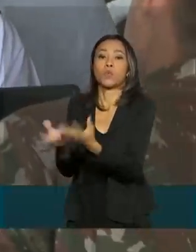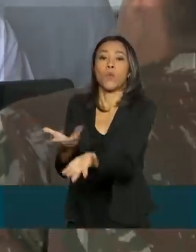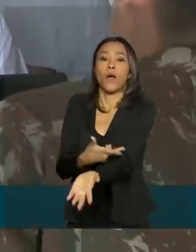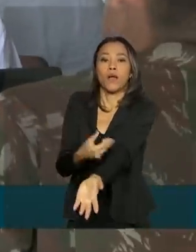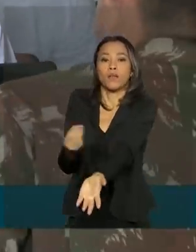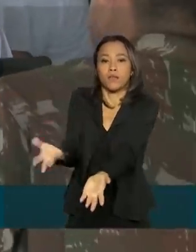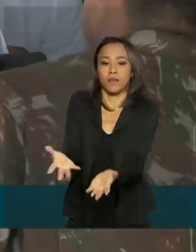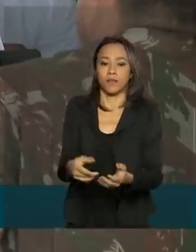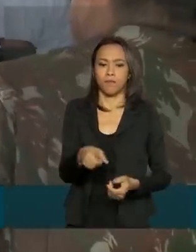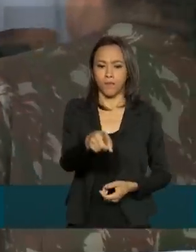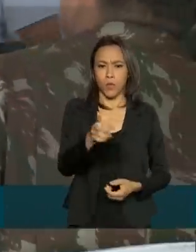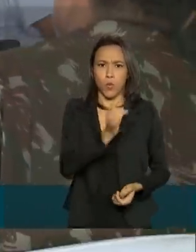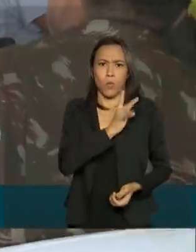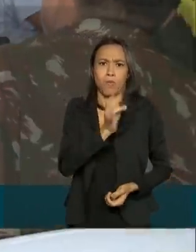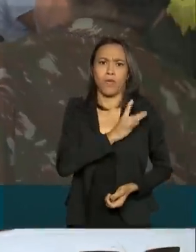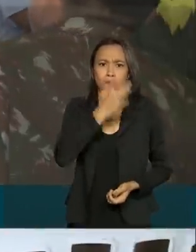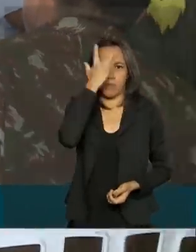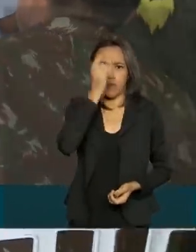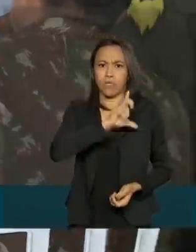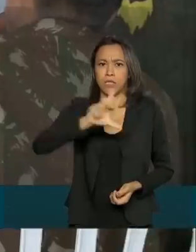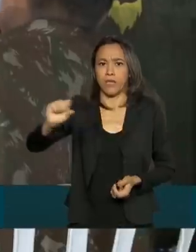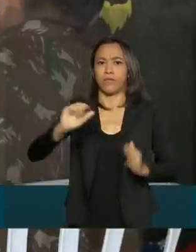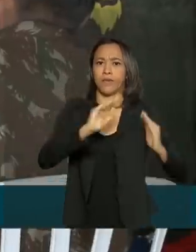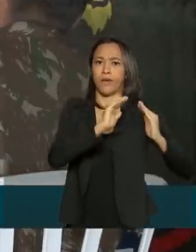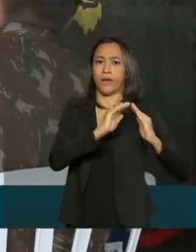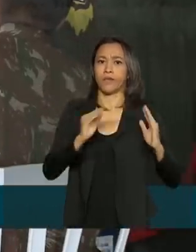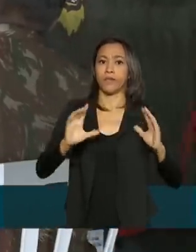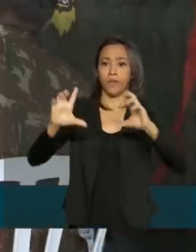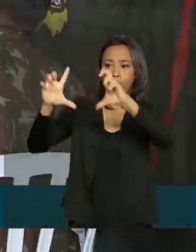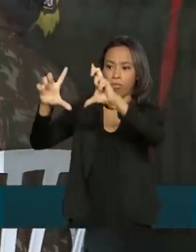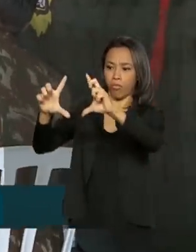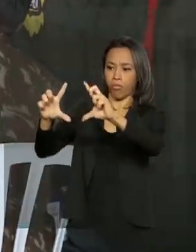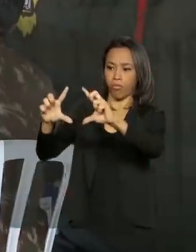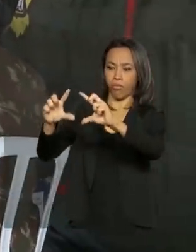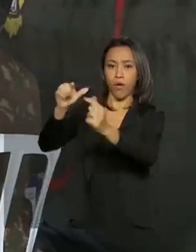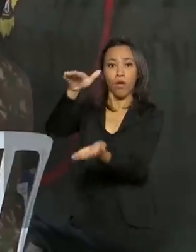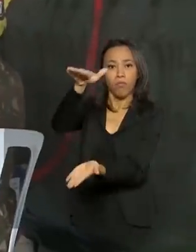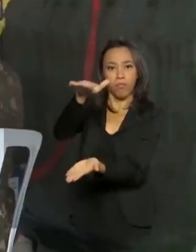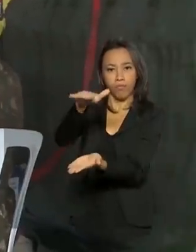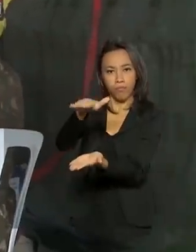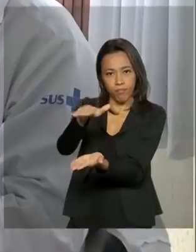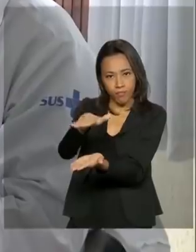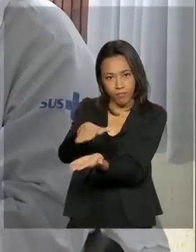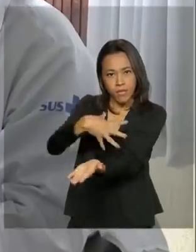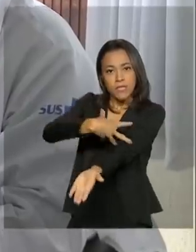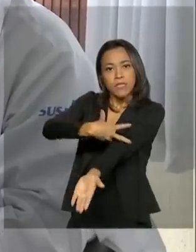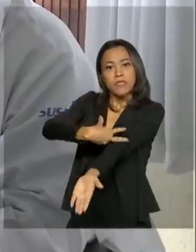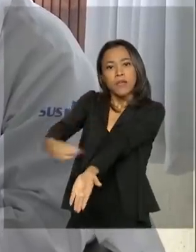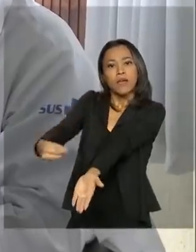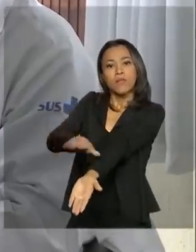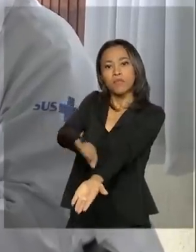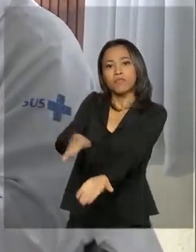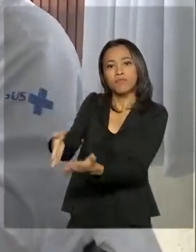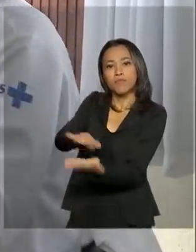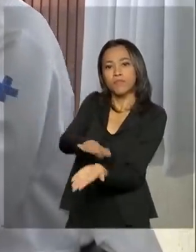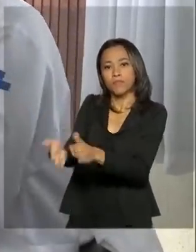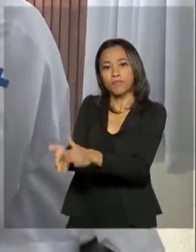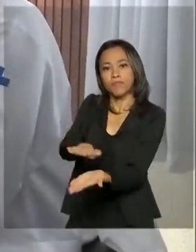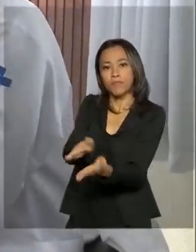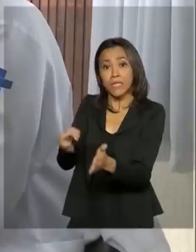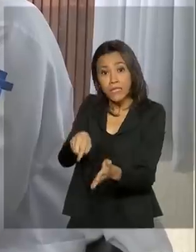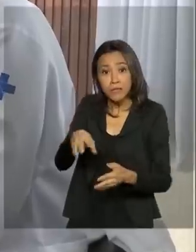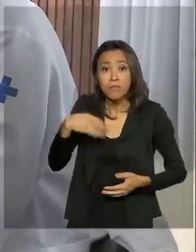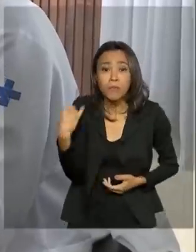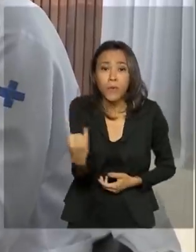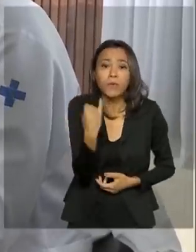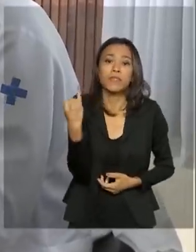de casa e se contaminar tem diminuído bastante o ritmo das doações de sangue, que são muito importantes em